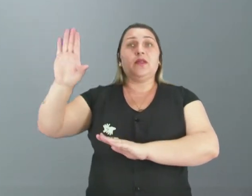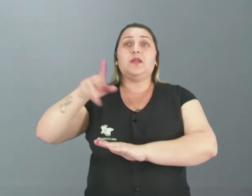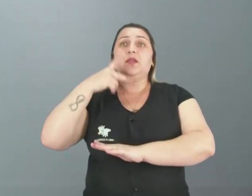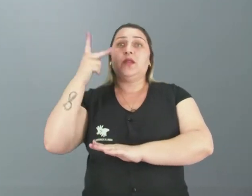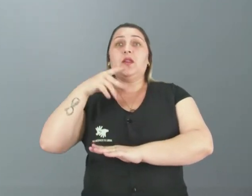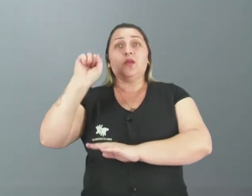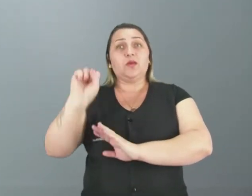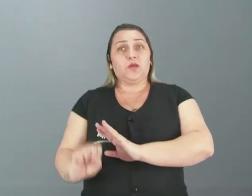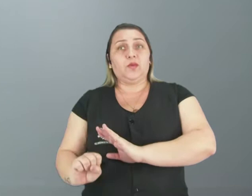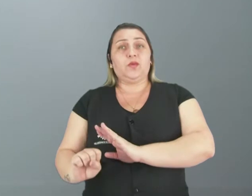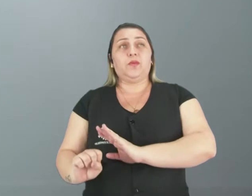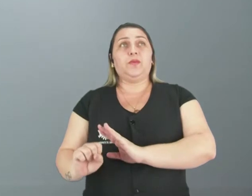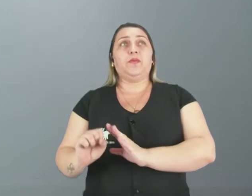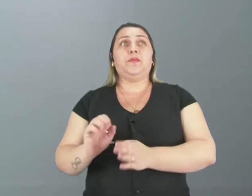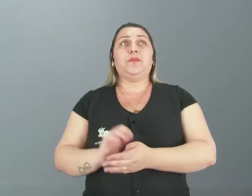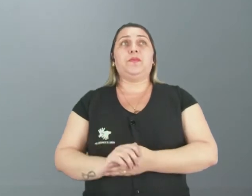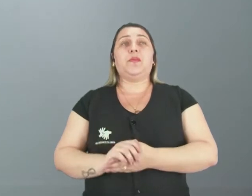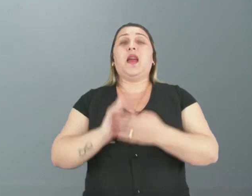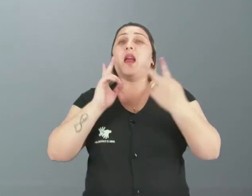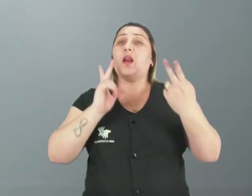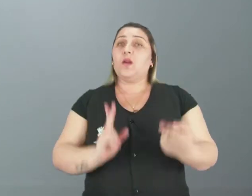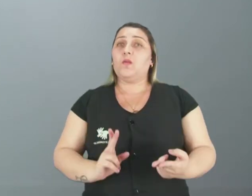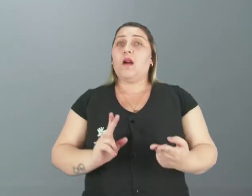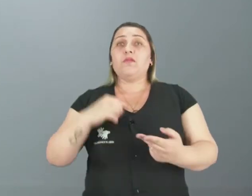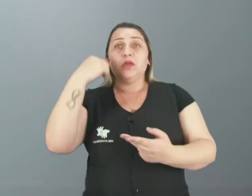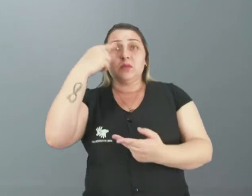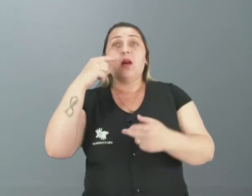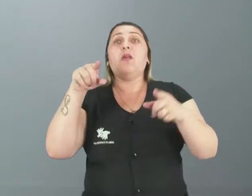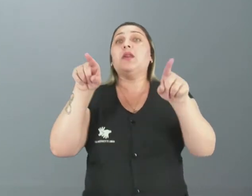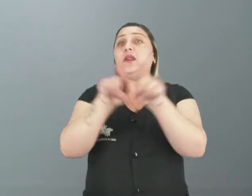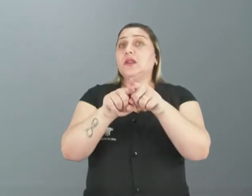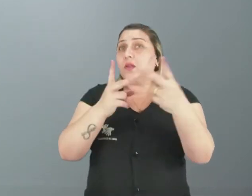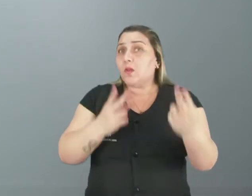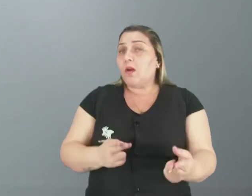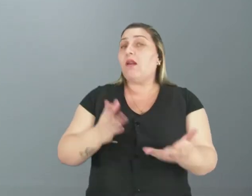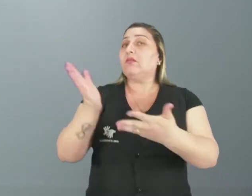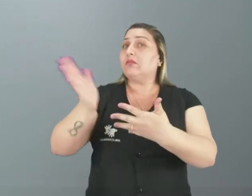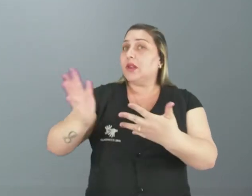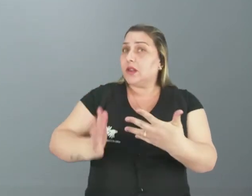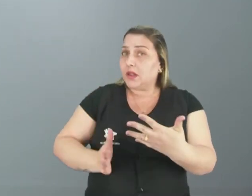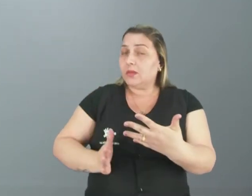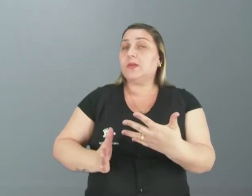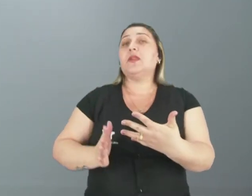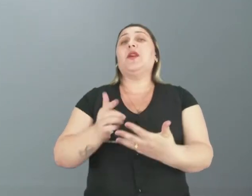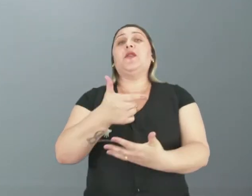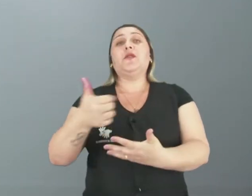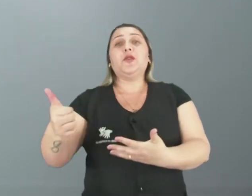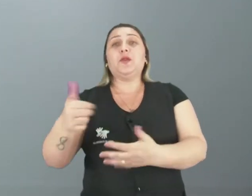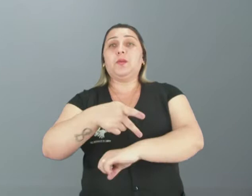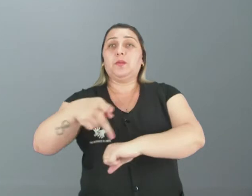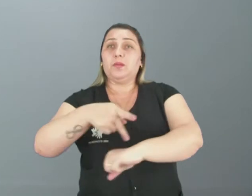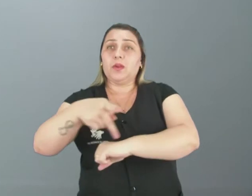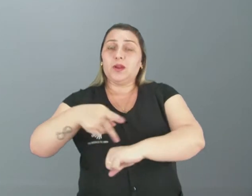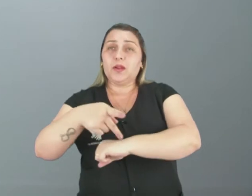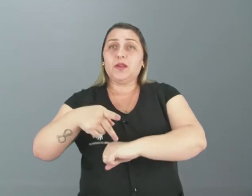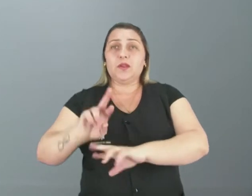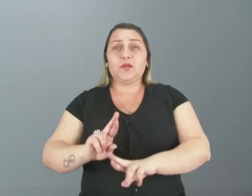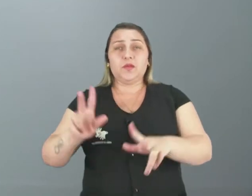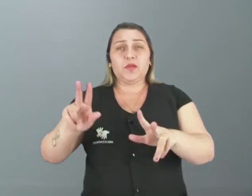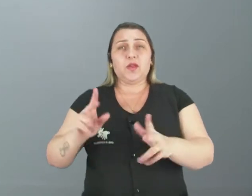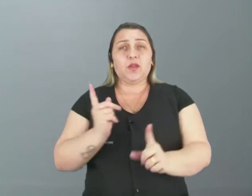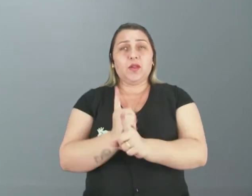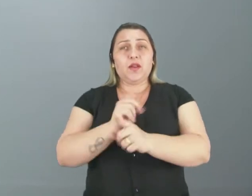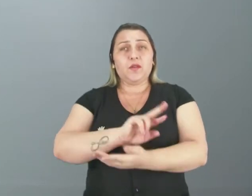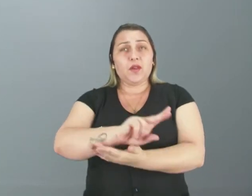na região sul, né? O mesmo se passa com a língua espanhola. Como é a língua oficial de 21 países diferentes, nós vamos encontrar